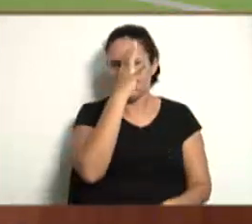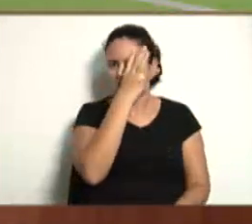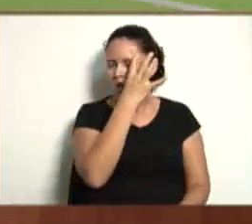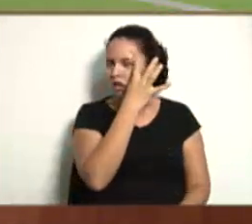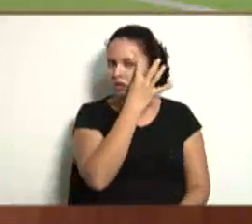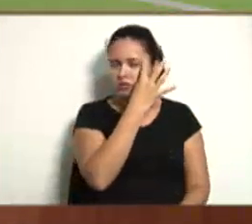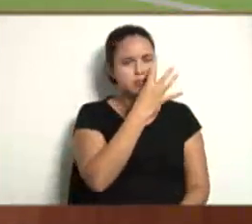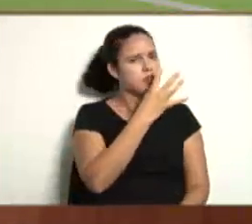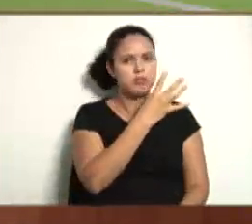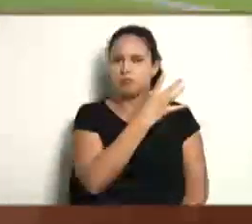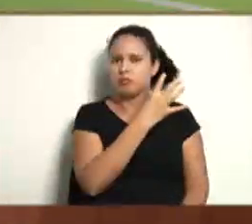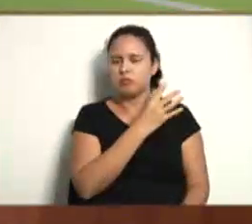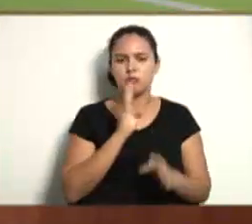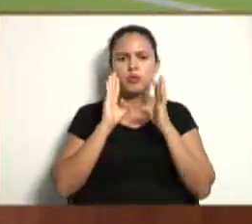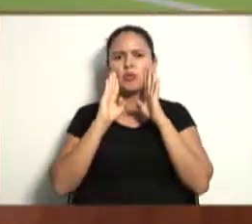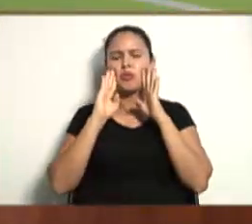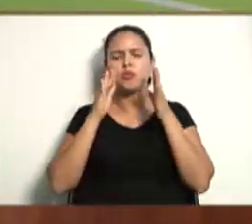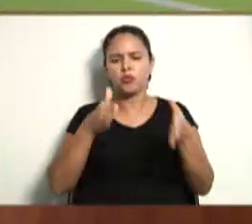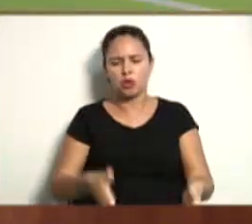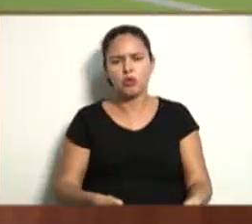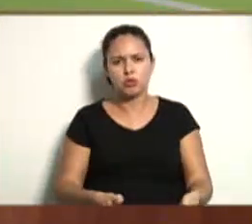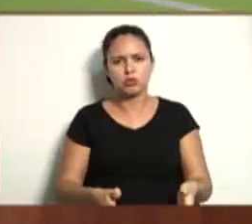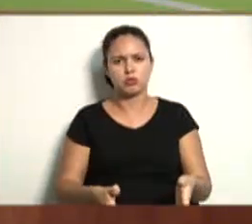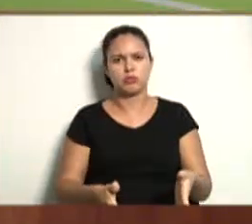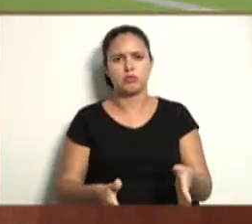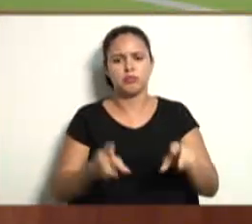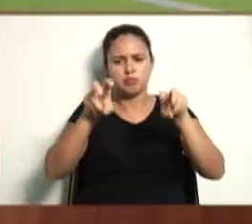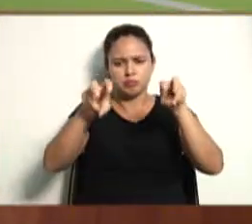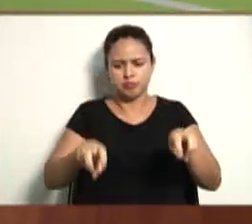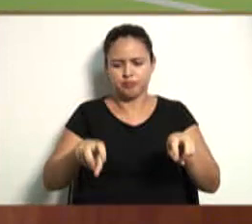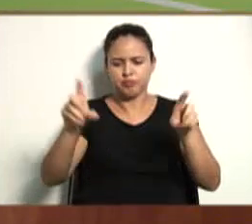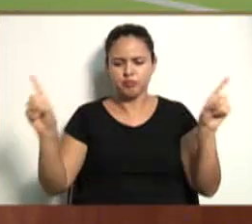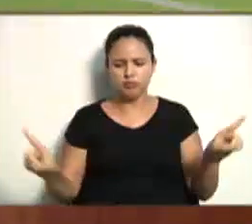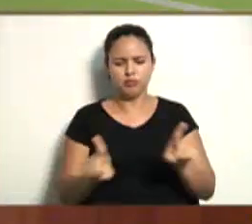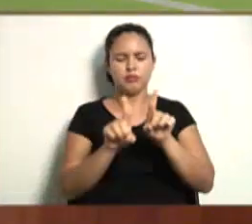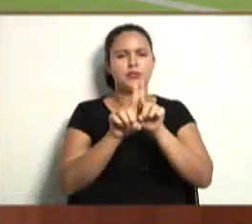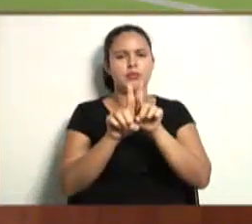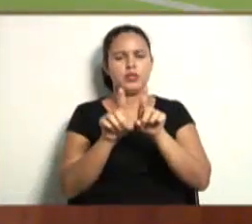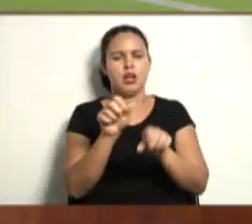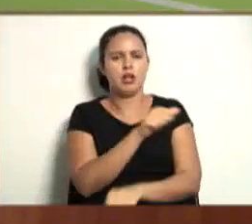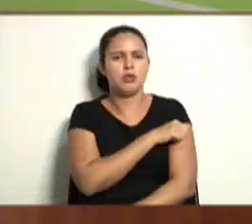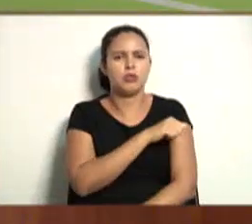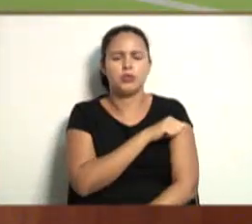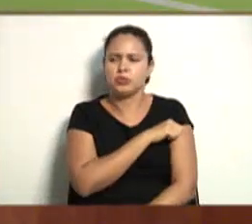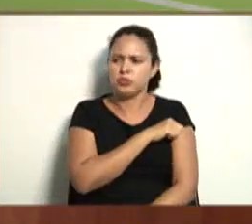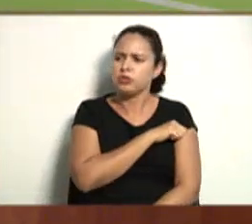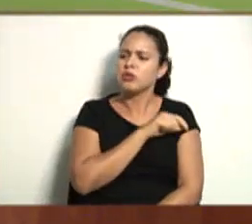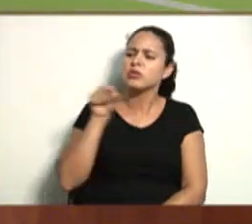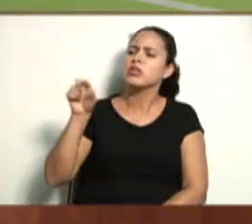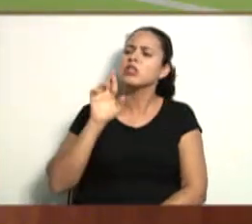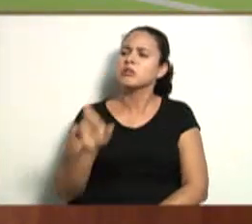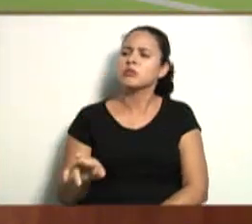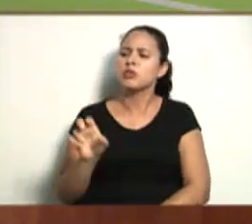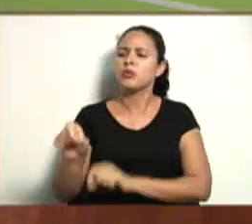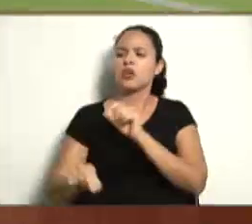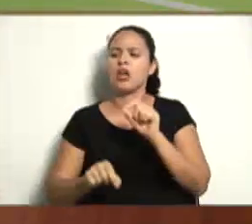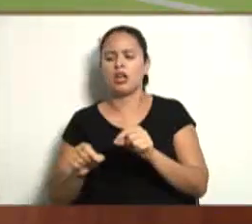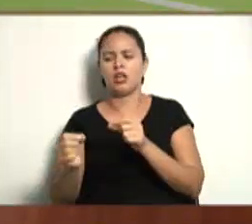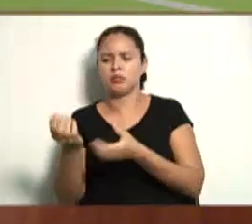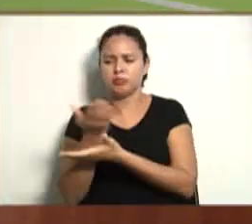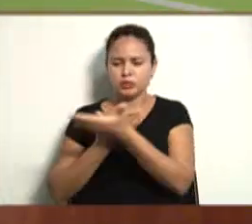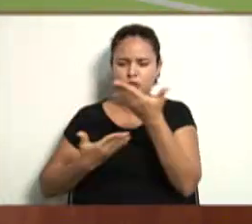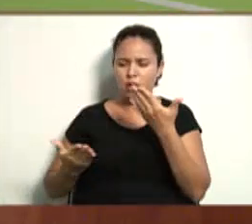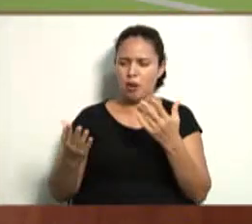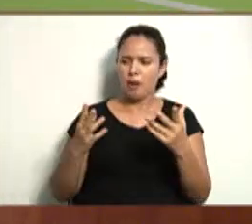você pega e vai comparar de 2 em 2. Aí, olha, veja qual é a resposta do outro. O que o outro respondeu? Está igual,